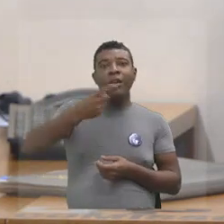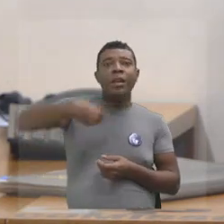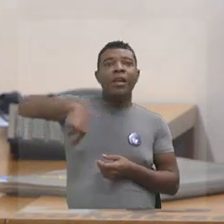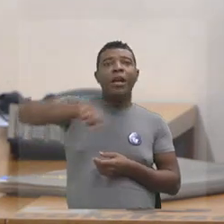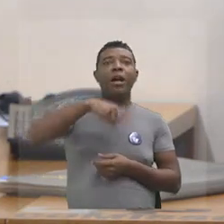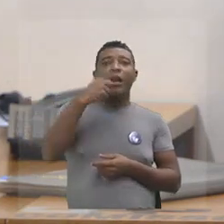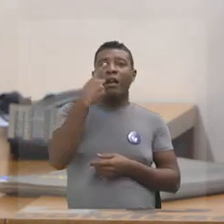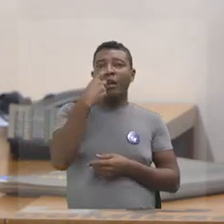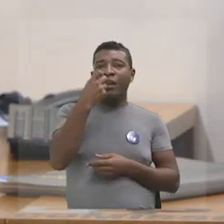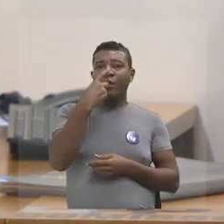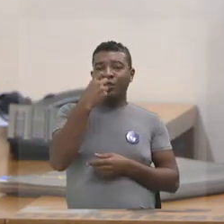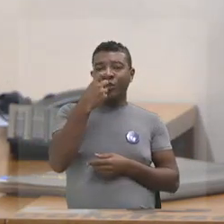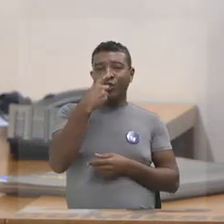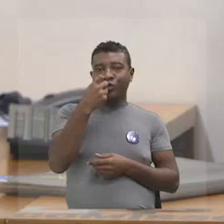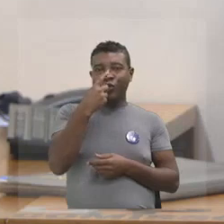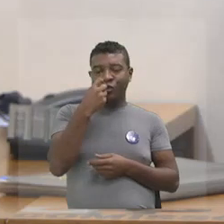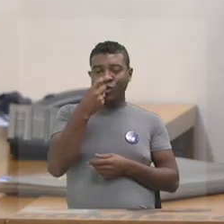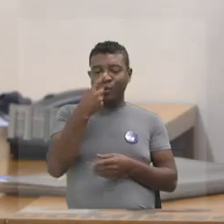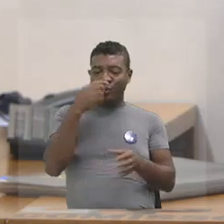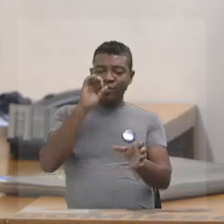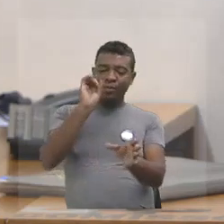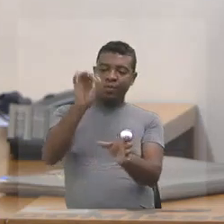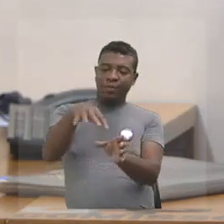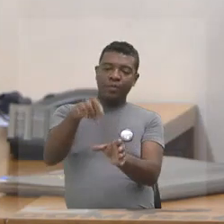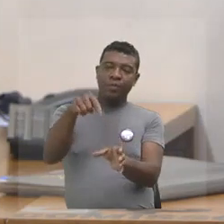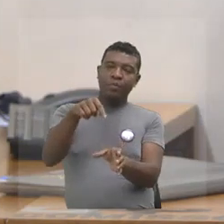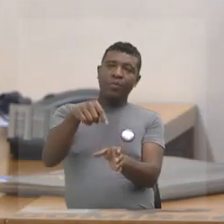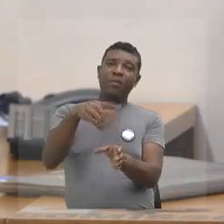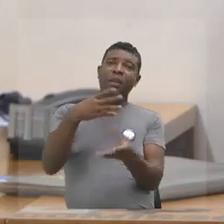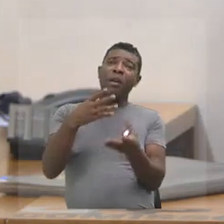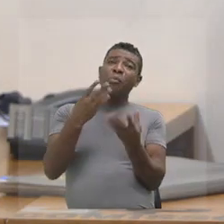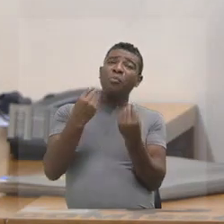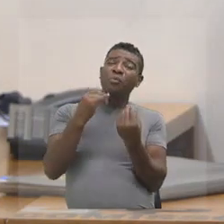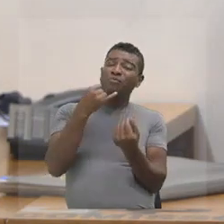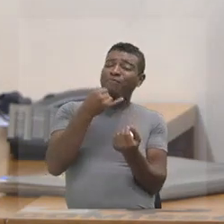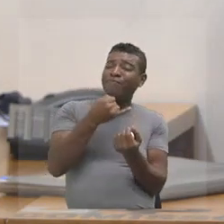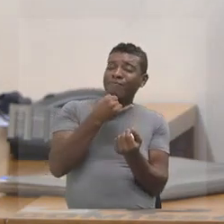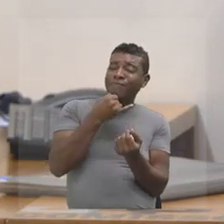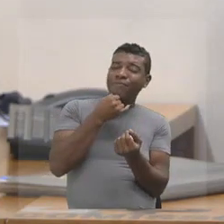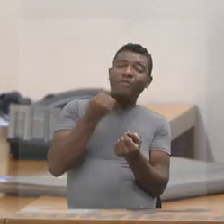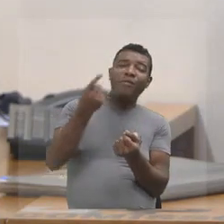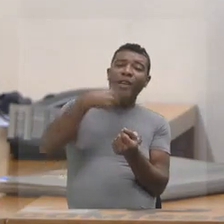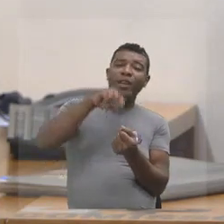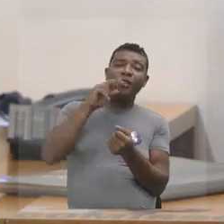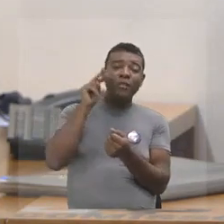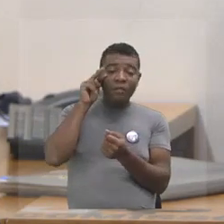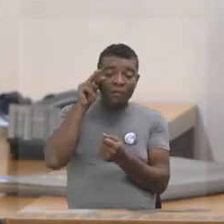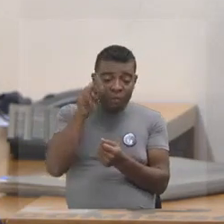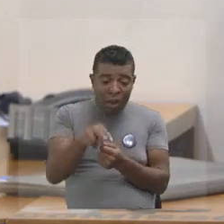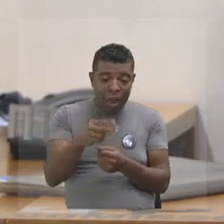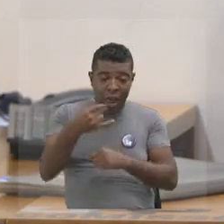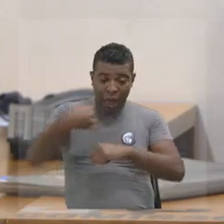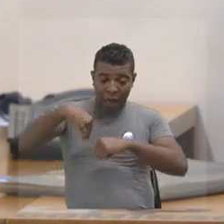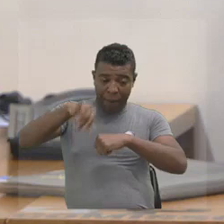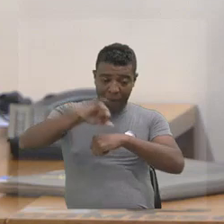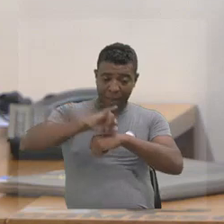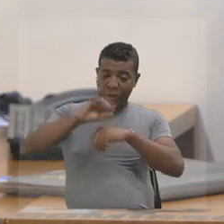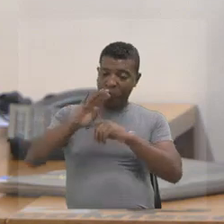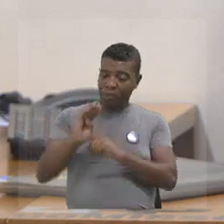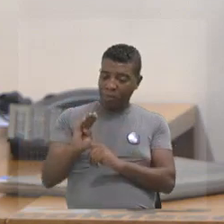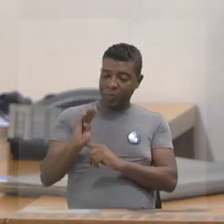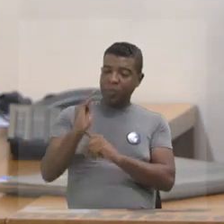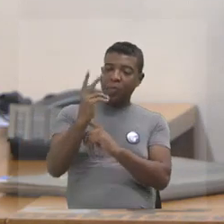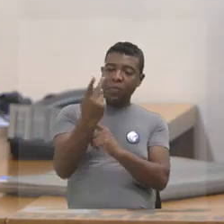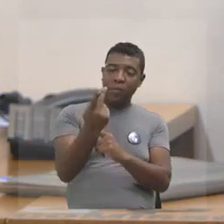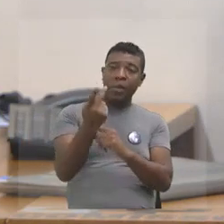né É muito triste a gente ver aqui não só na Capital Mineira mas por